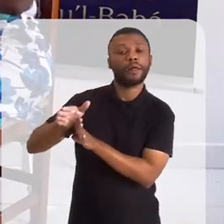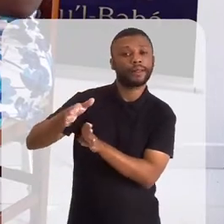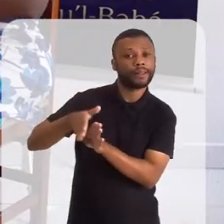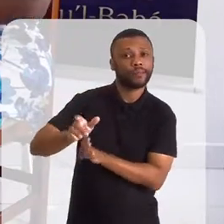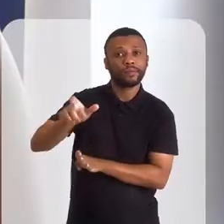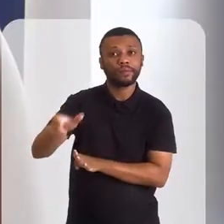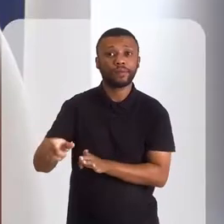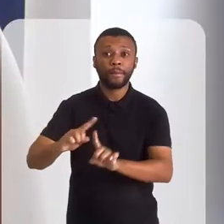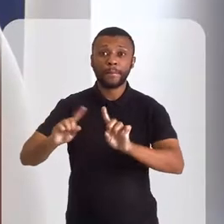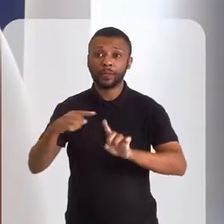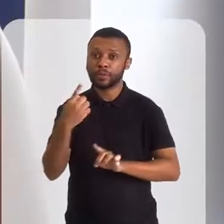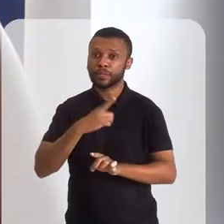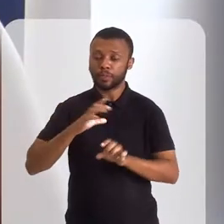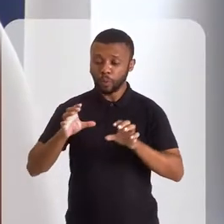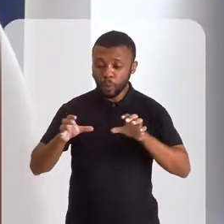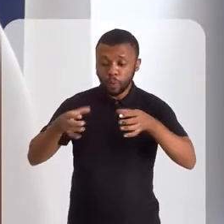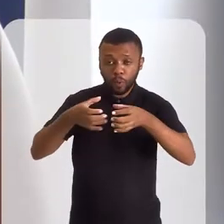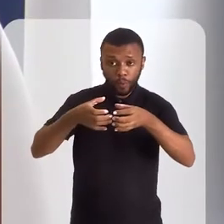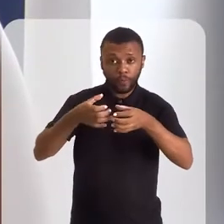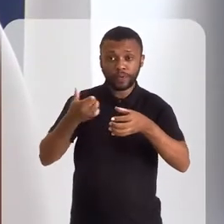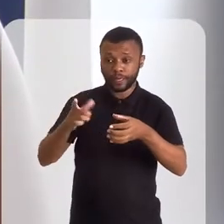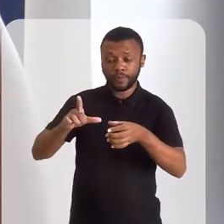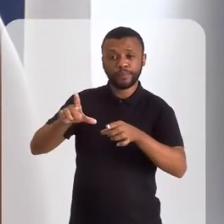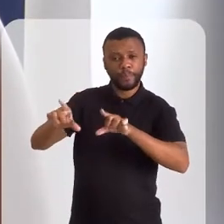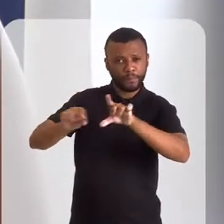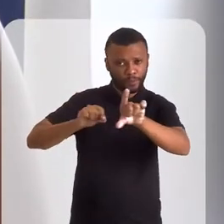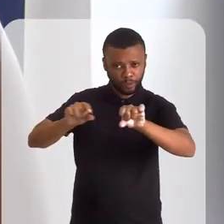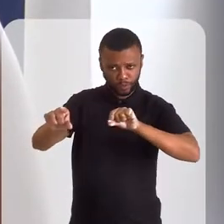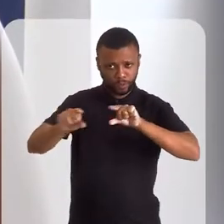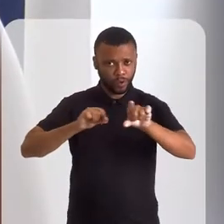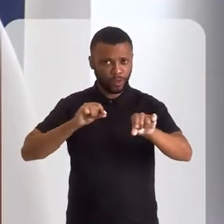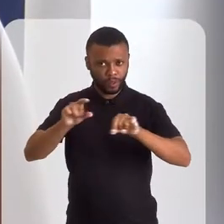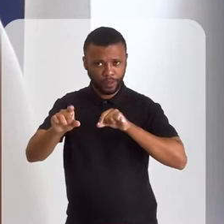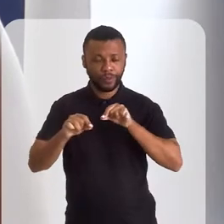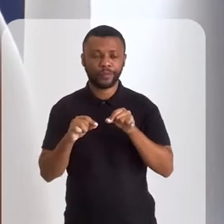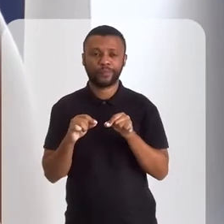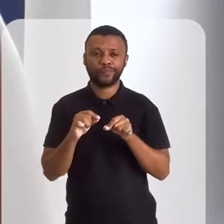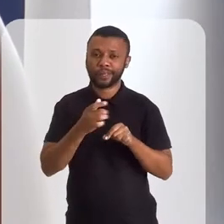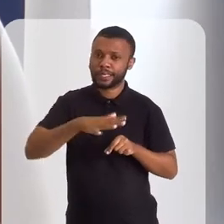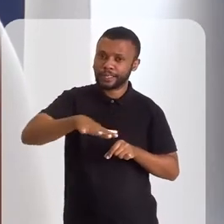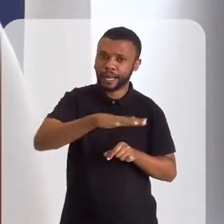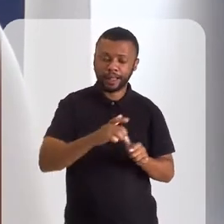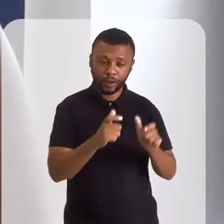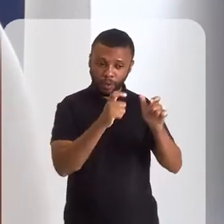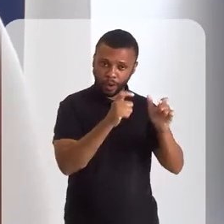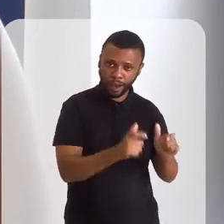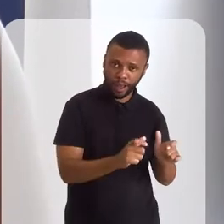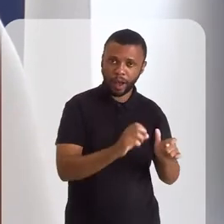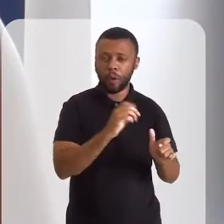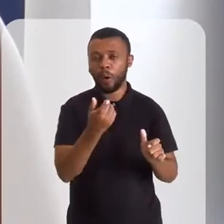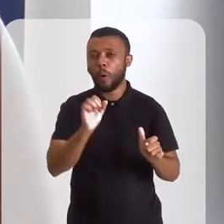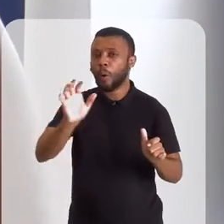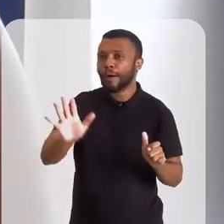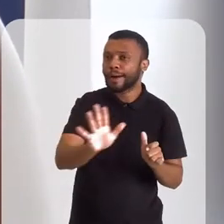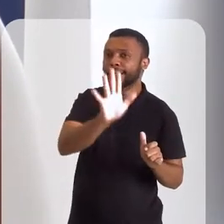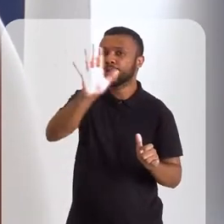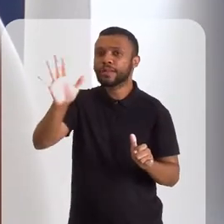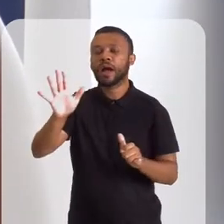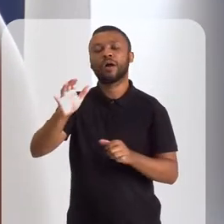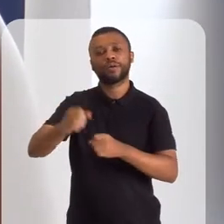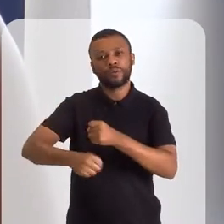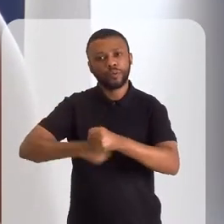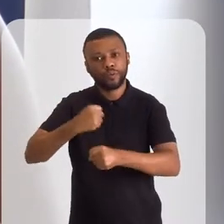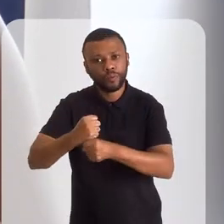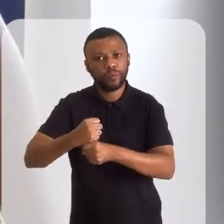seja coordenado para essa pessoa, e sim um conjunto de pessoas que são eleitas em âmbito local e nacional